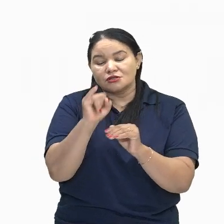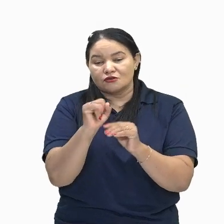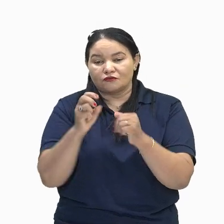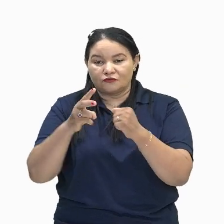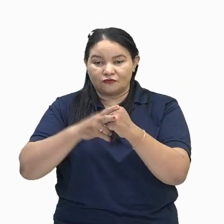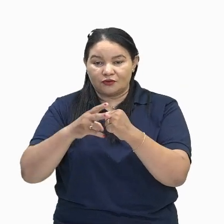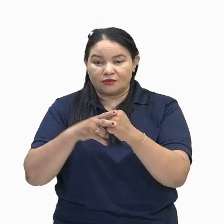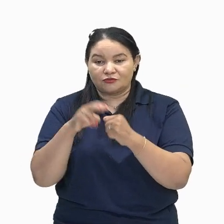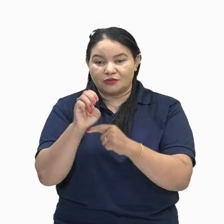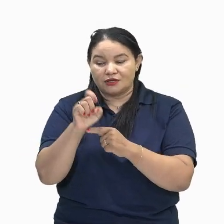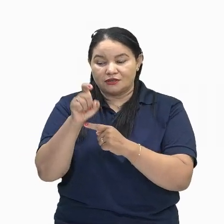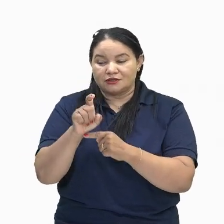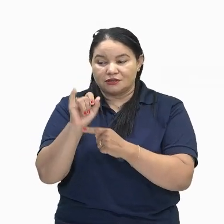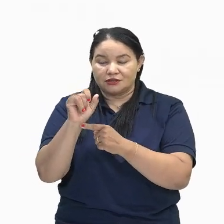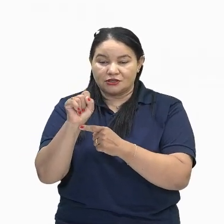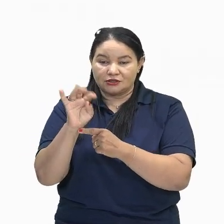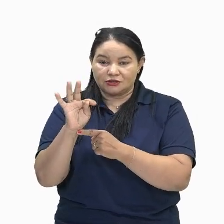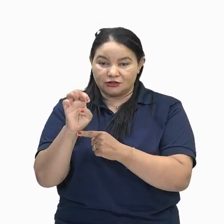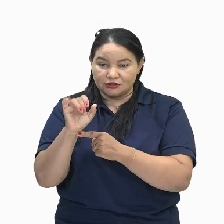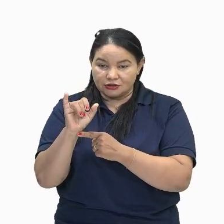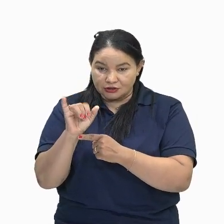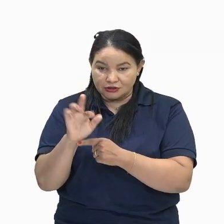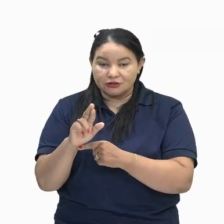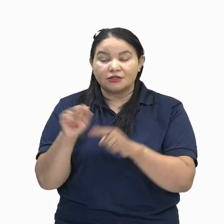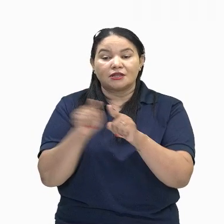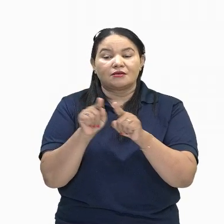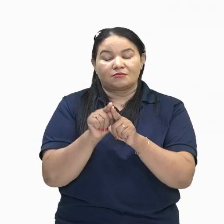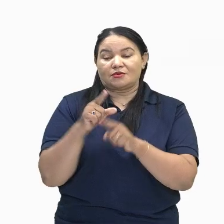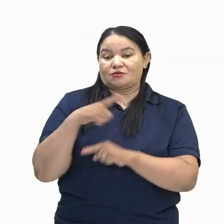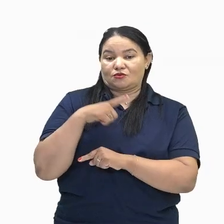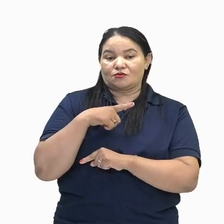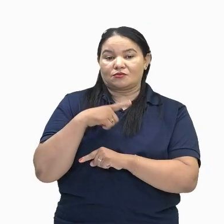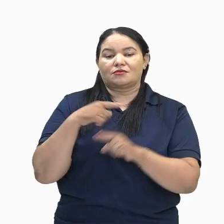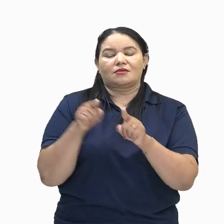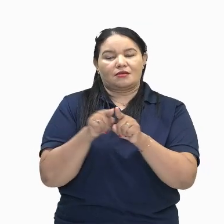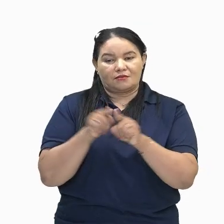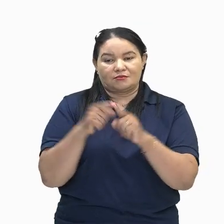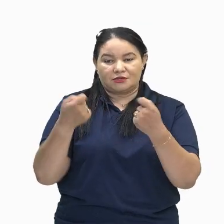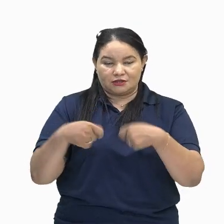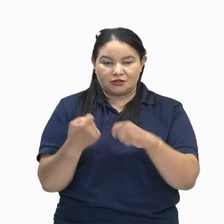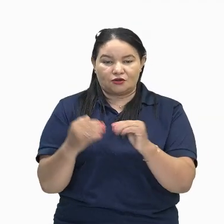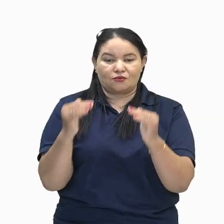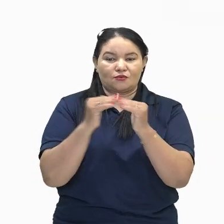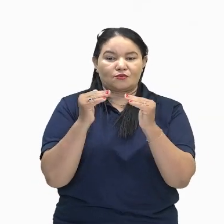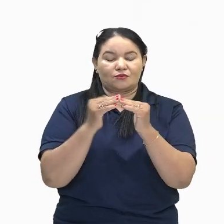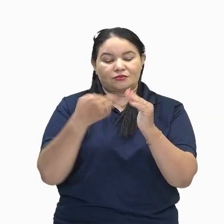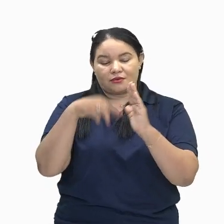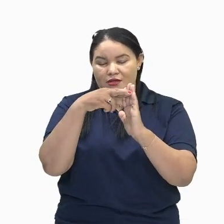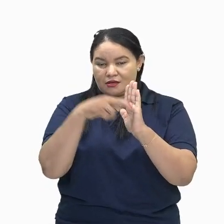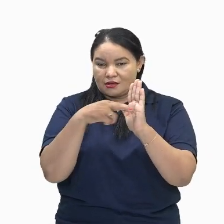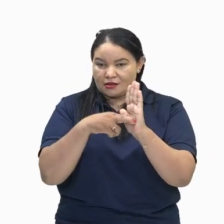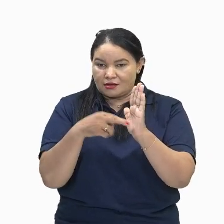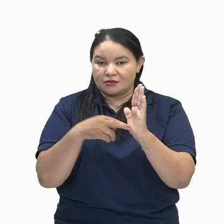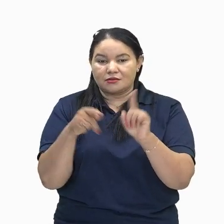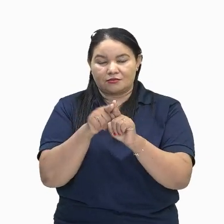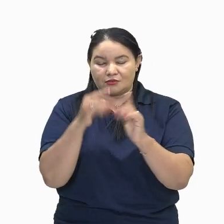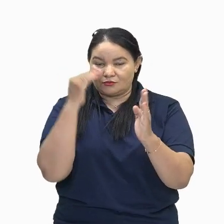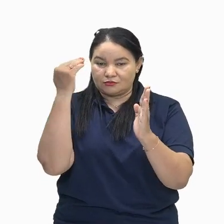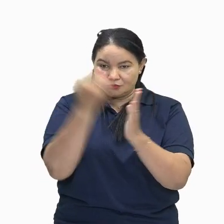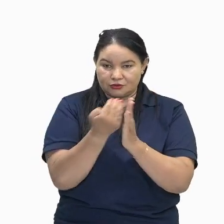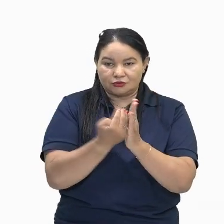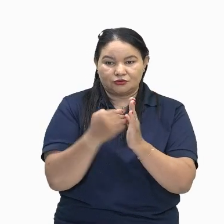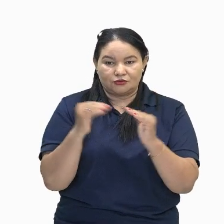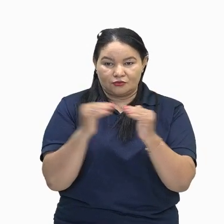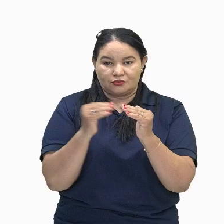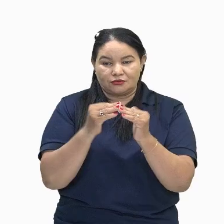for utilizado no texto, estiver escrito lá, ele vai concordar normalmente, vai seguir a regra geral normalmente da concordância